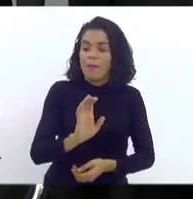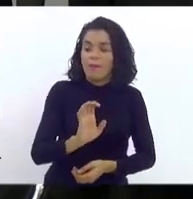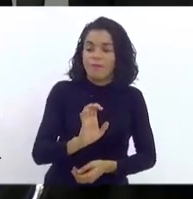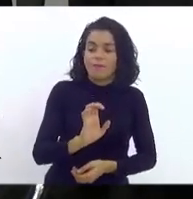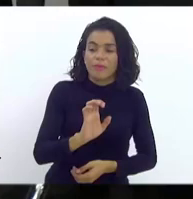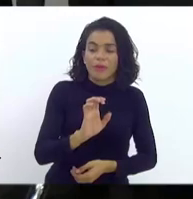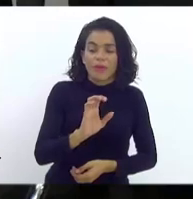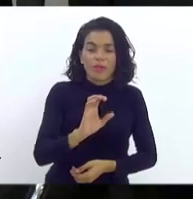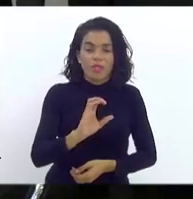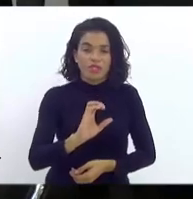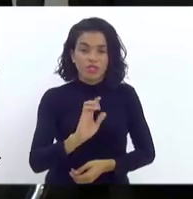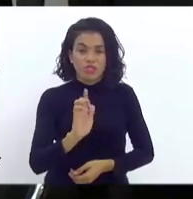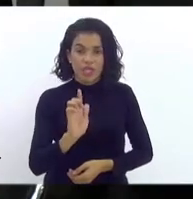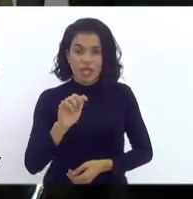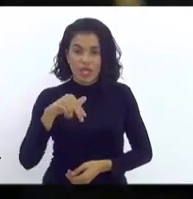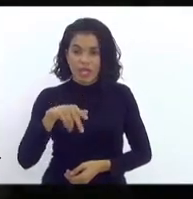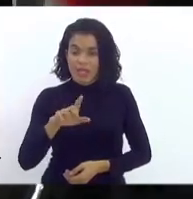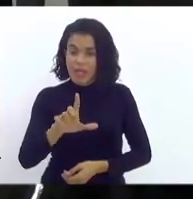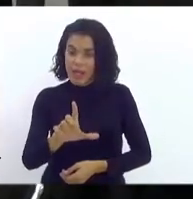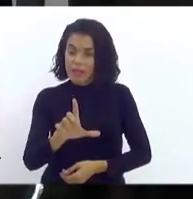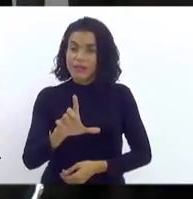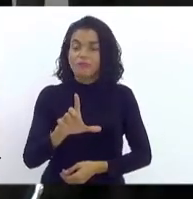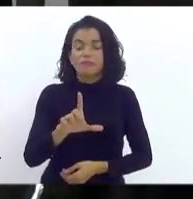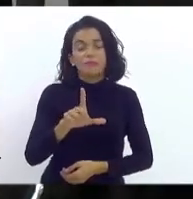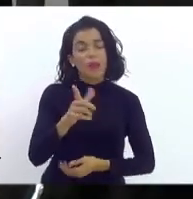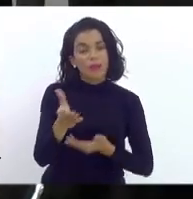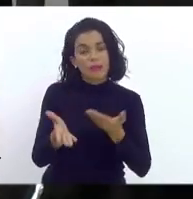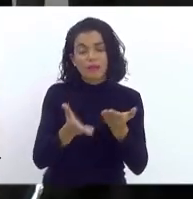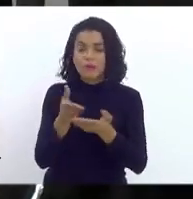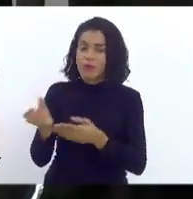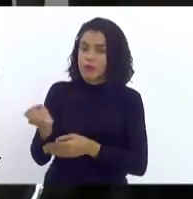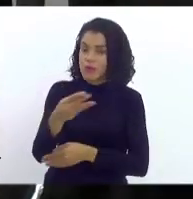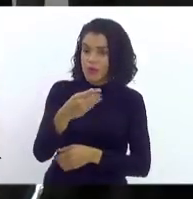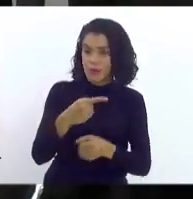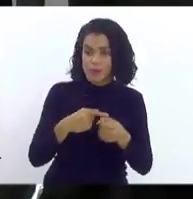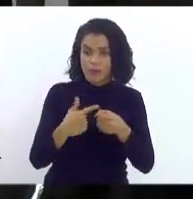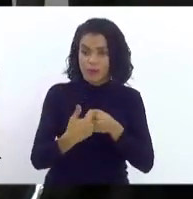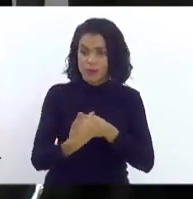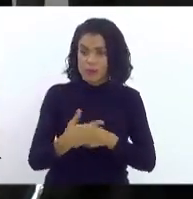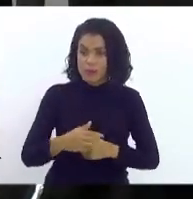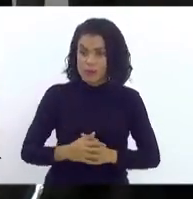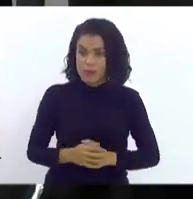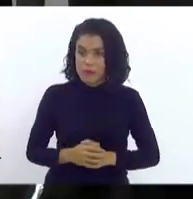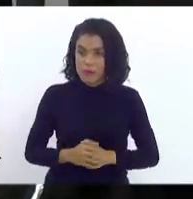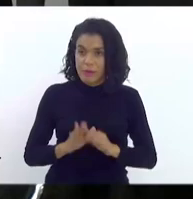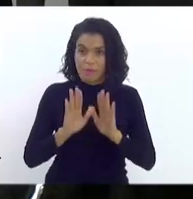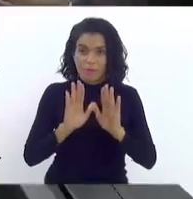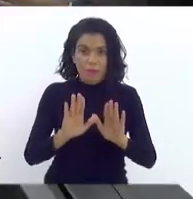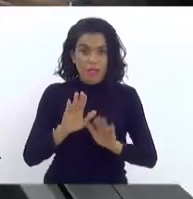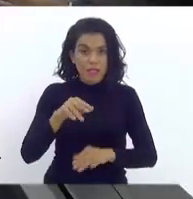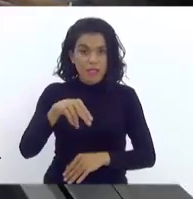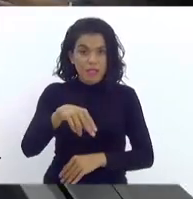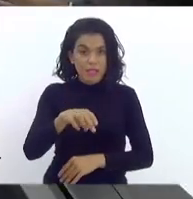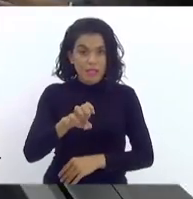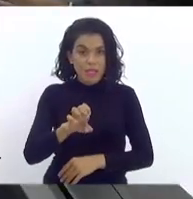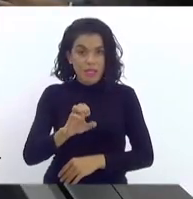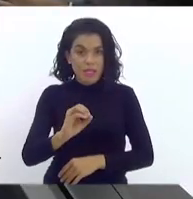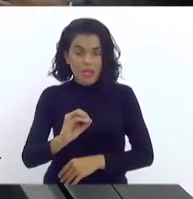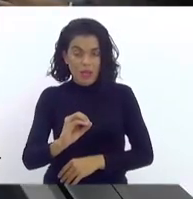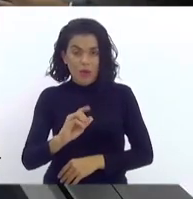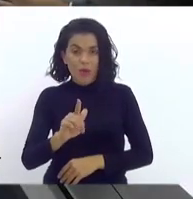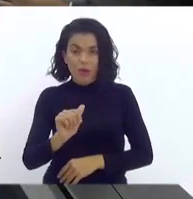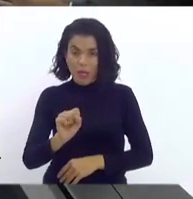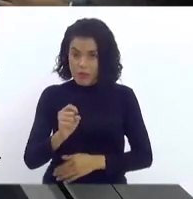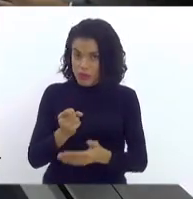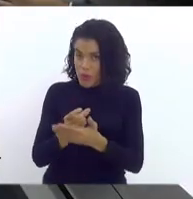maior, a gente pode ampliar mais esse atendimento aos novos municípios. Mas a Neogás ela compra o